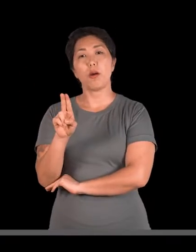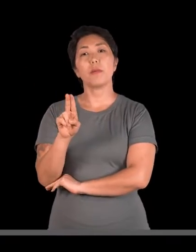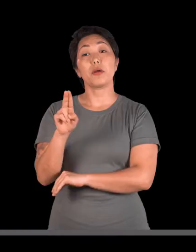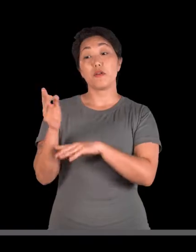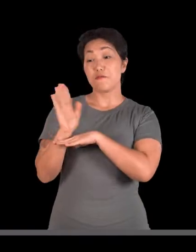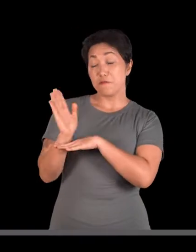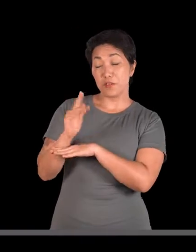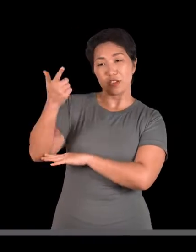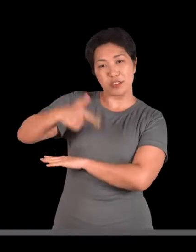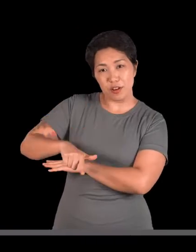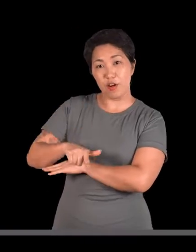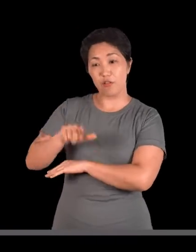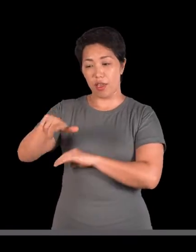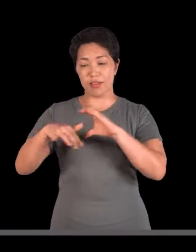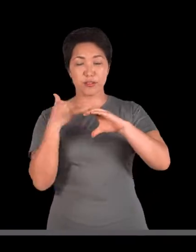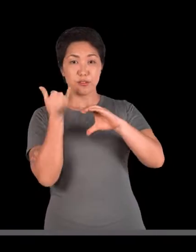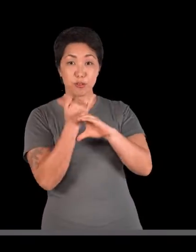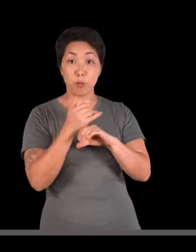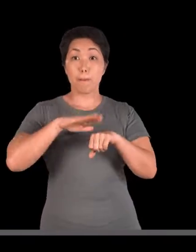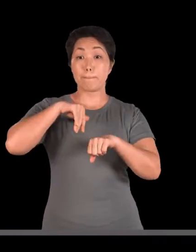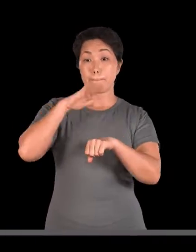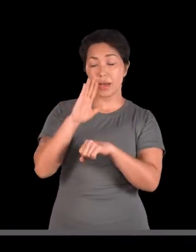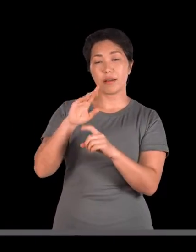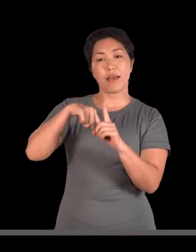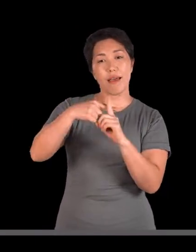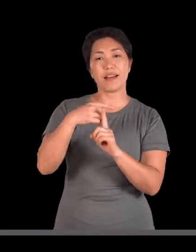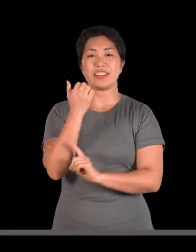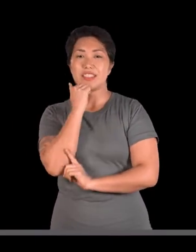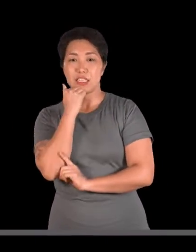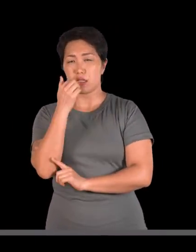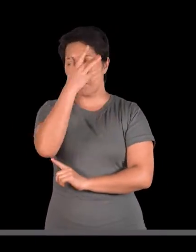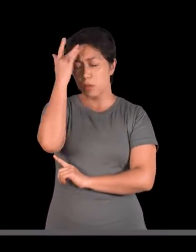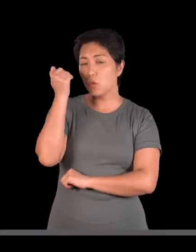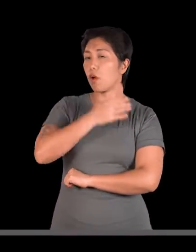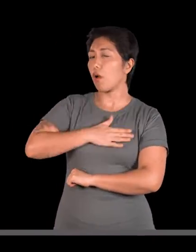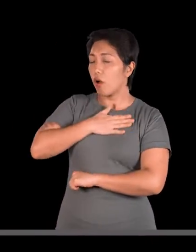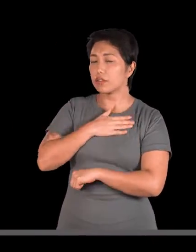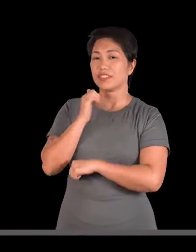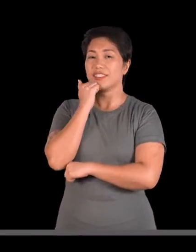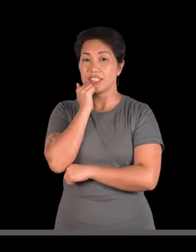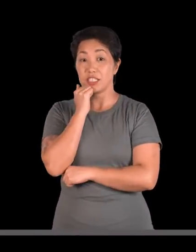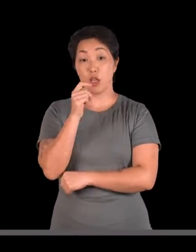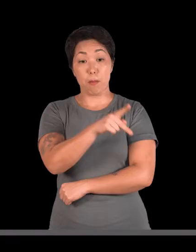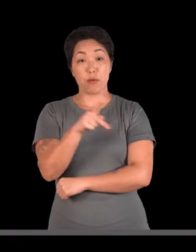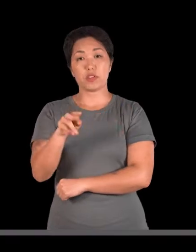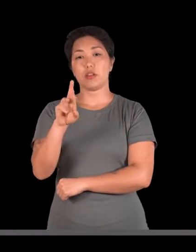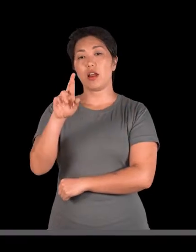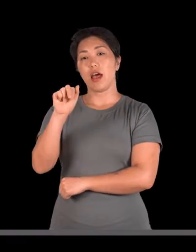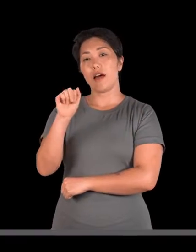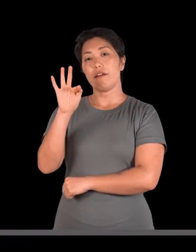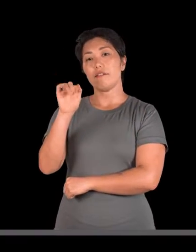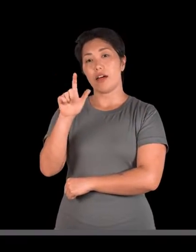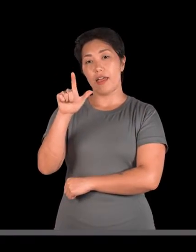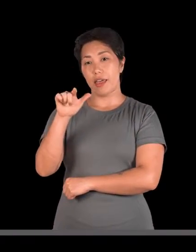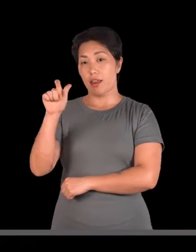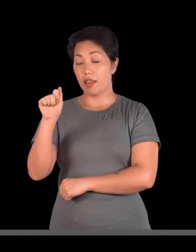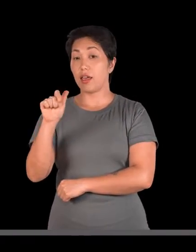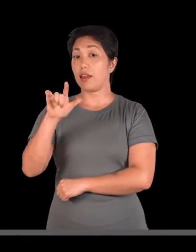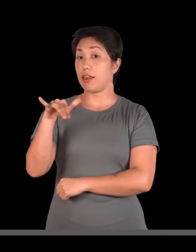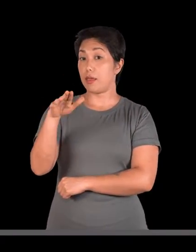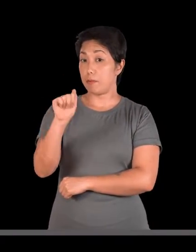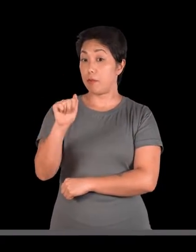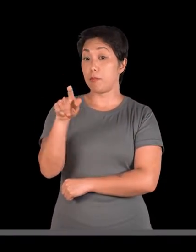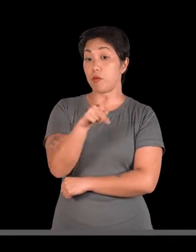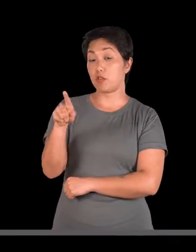Olá, bem-vindo a mais um vídeo aqui nesse canal, o canal Mais Ciências, um canal para quem curte ciências. Eu sou a professora Rafaela Lima, professora de Ciências